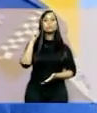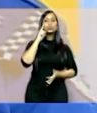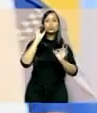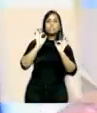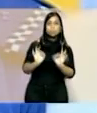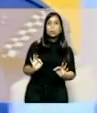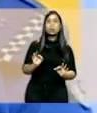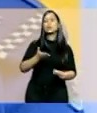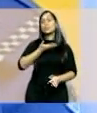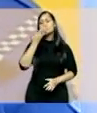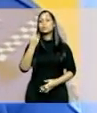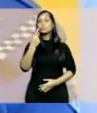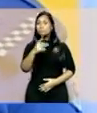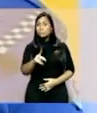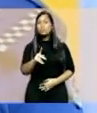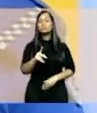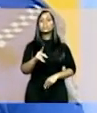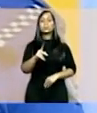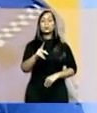seja mais fácil para você e tal.